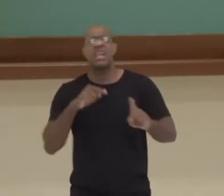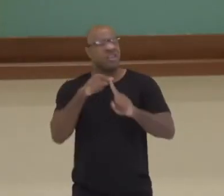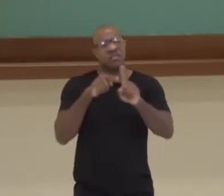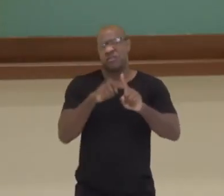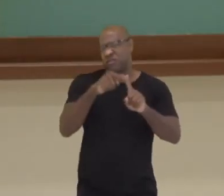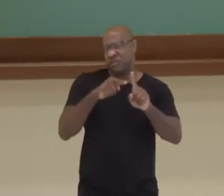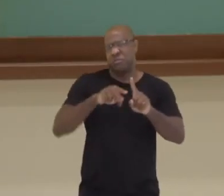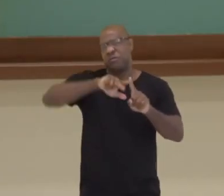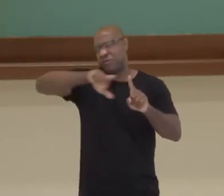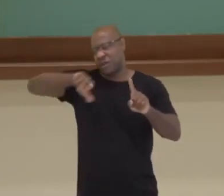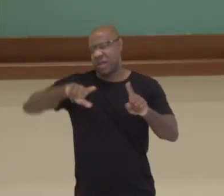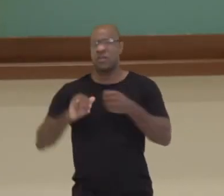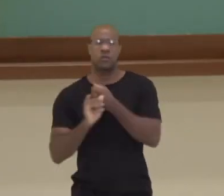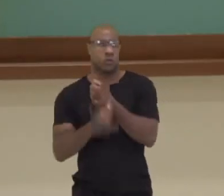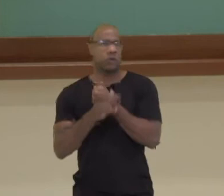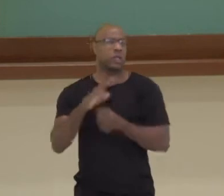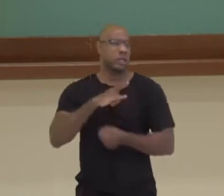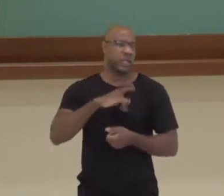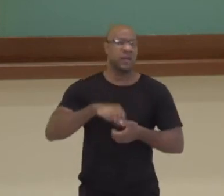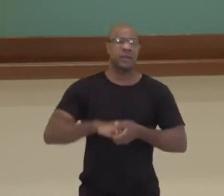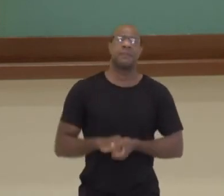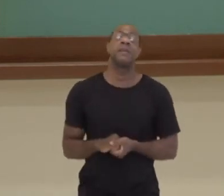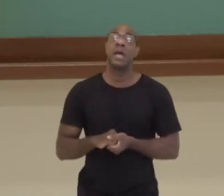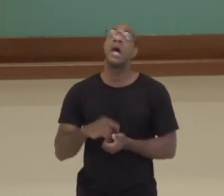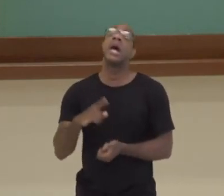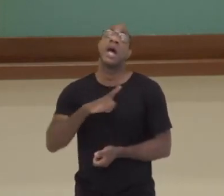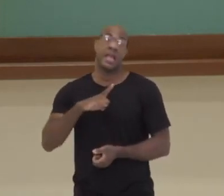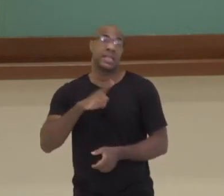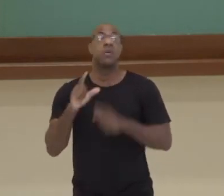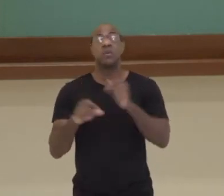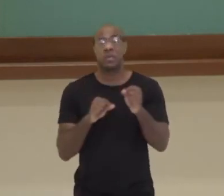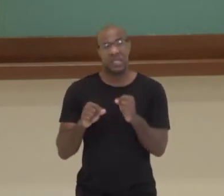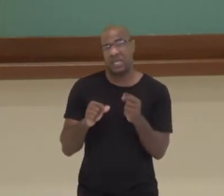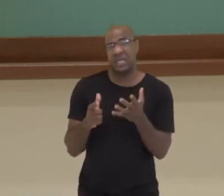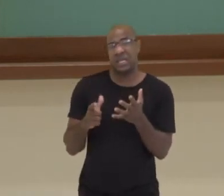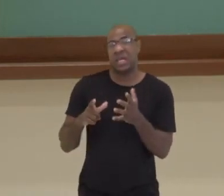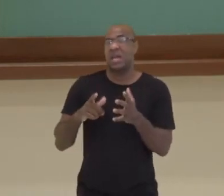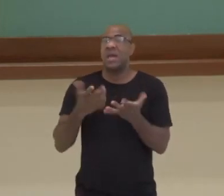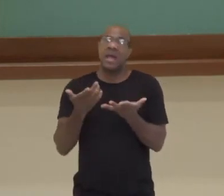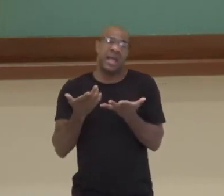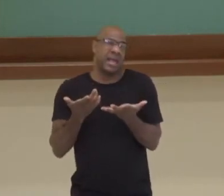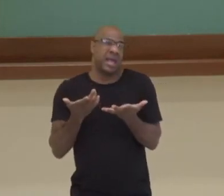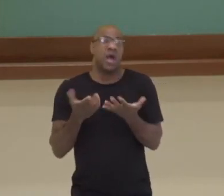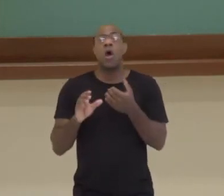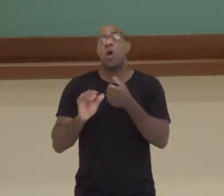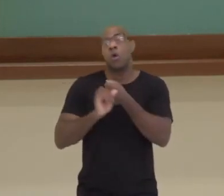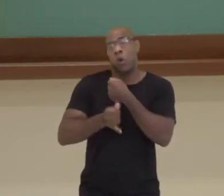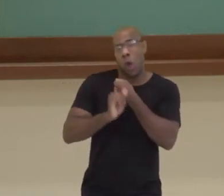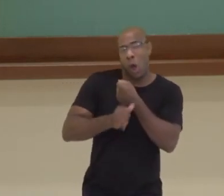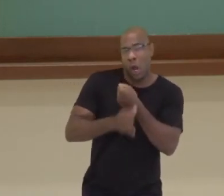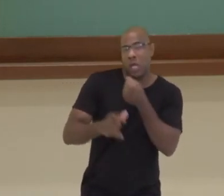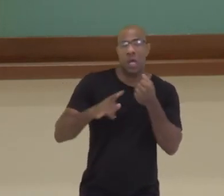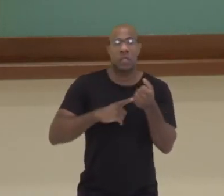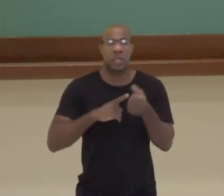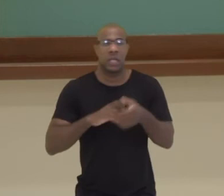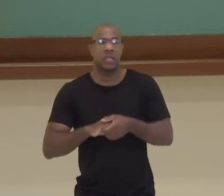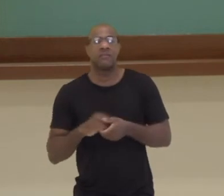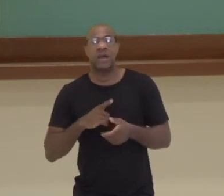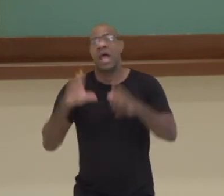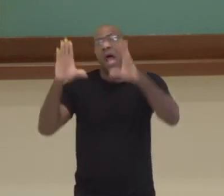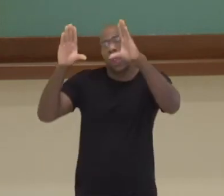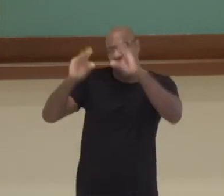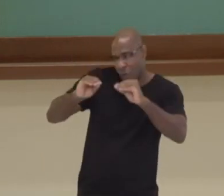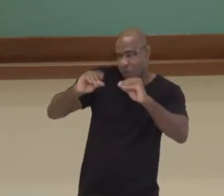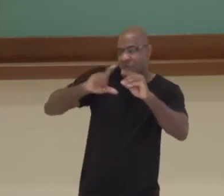crônica. Modernamente, temos muitas crônicas televisivas, principalmente crônica que passa no domingo à noite, às